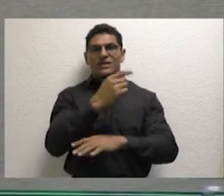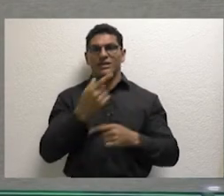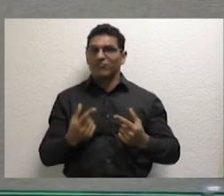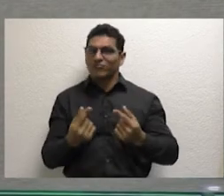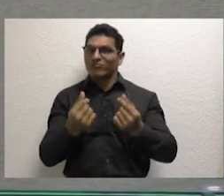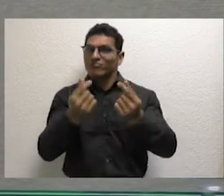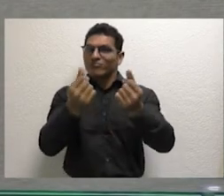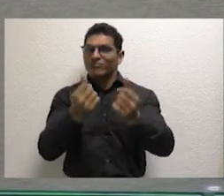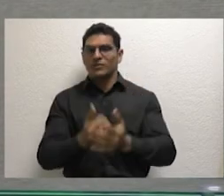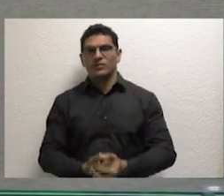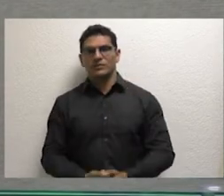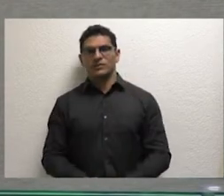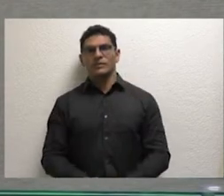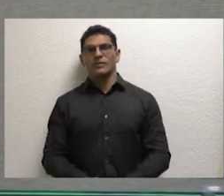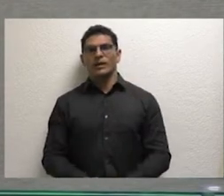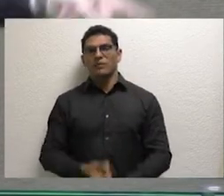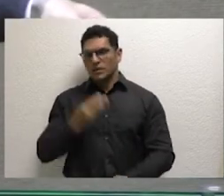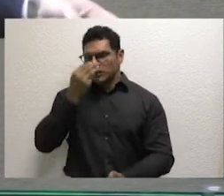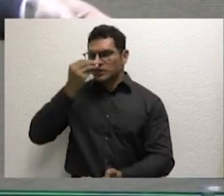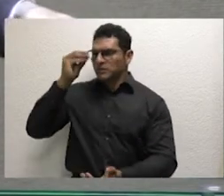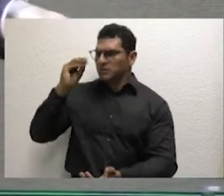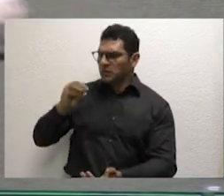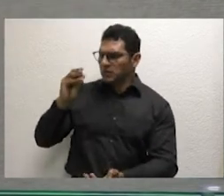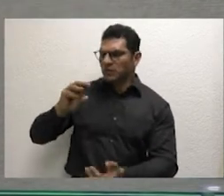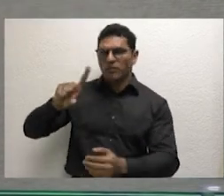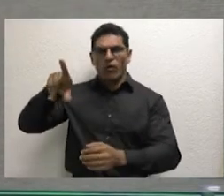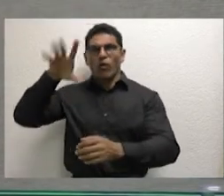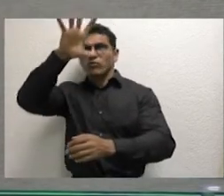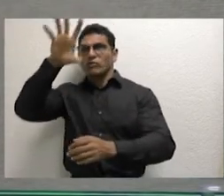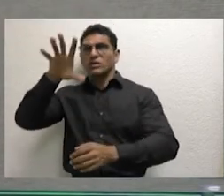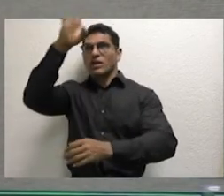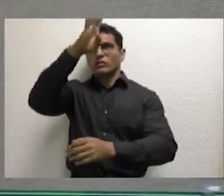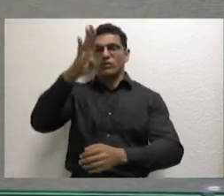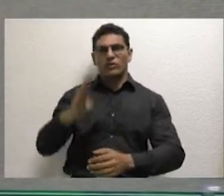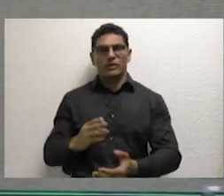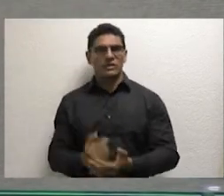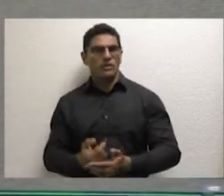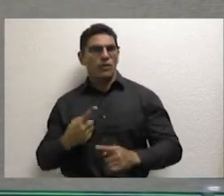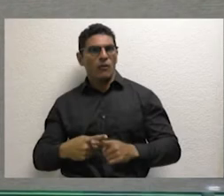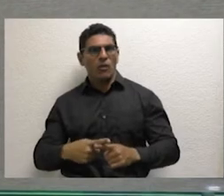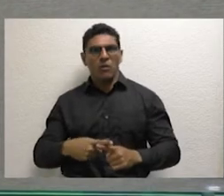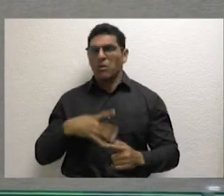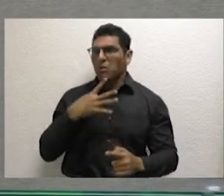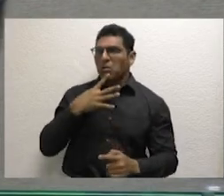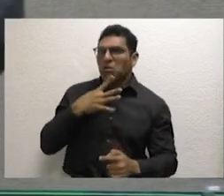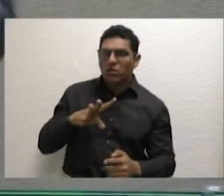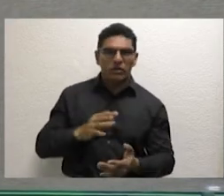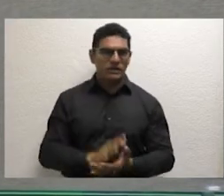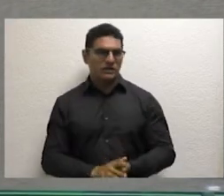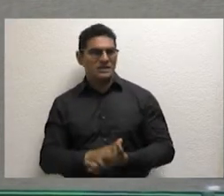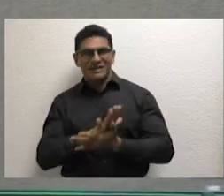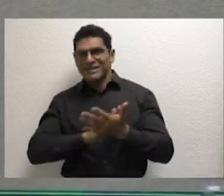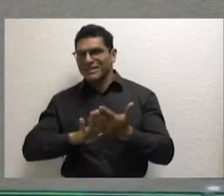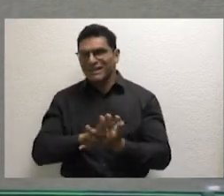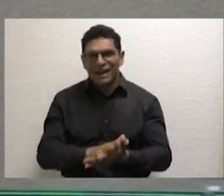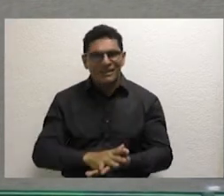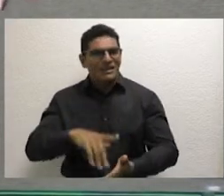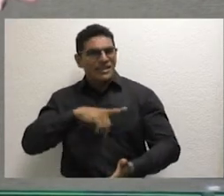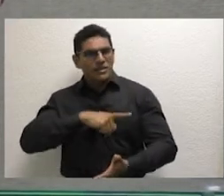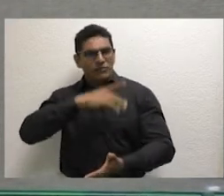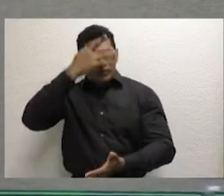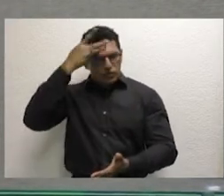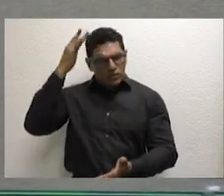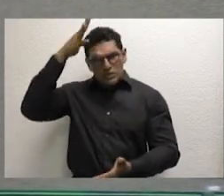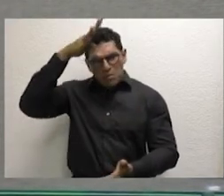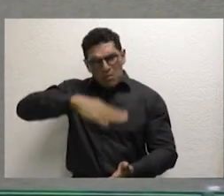por uns por falta de conhecimentos e aqueles por maldade própria mesmo existe